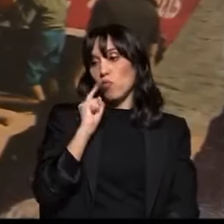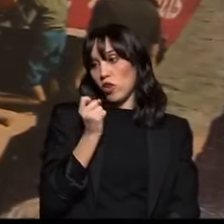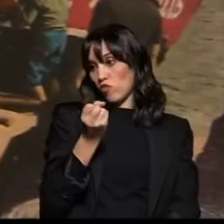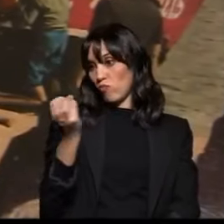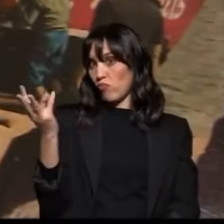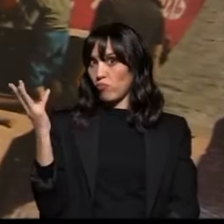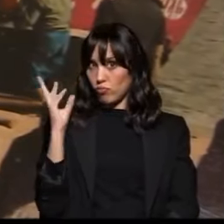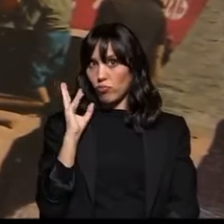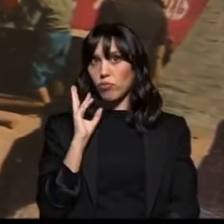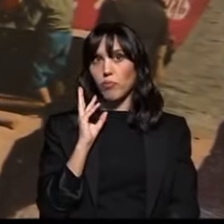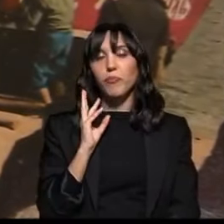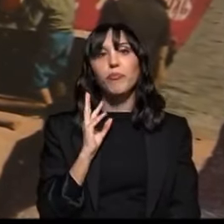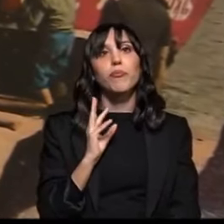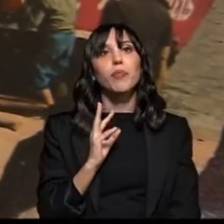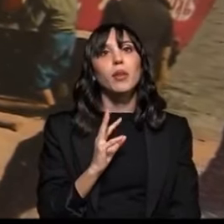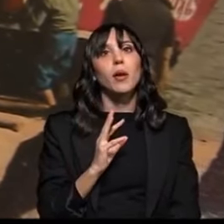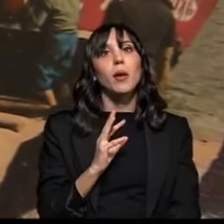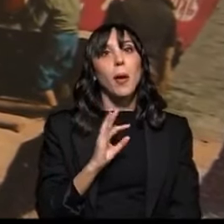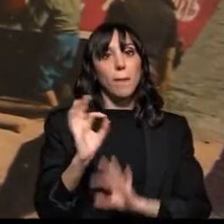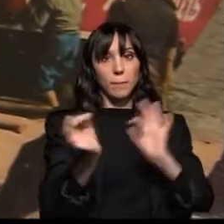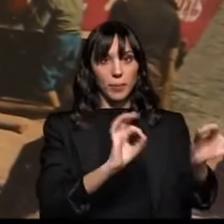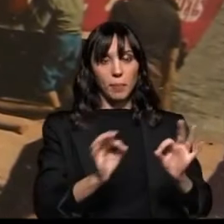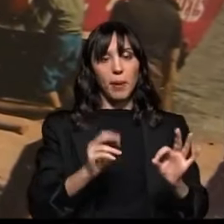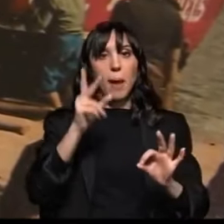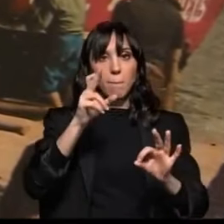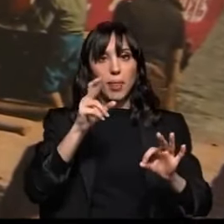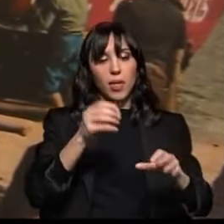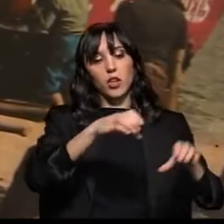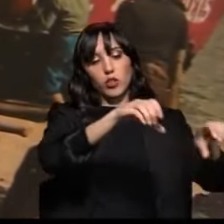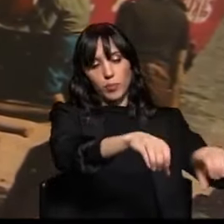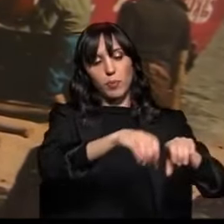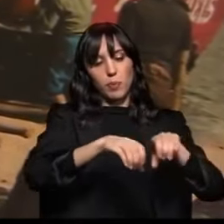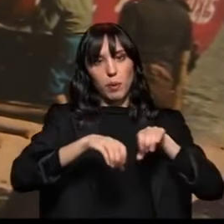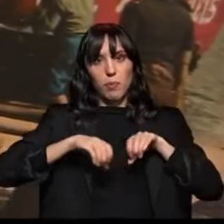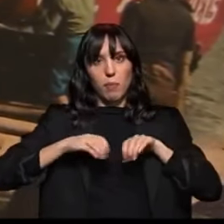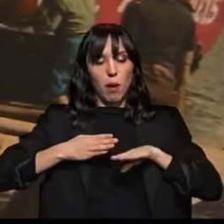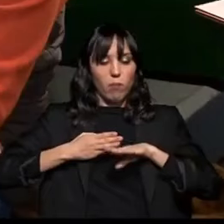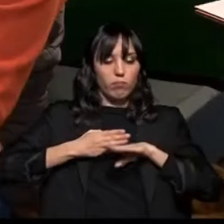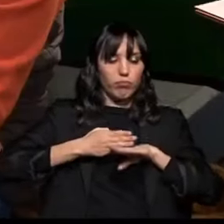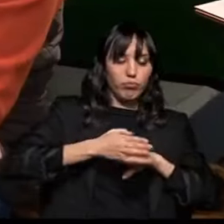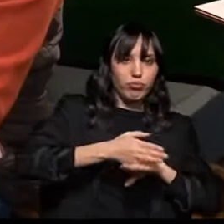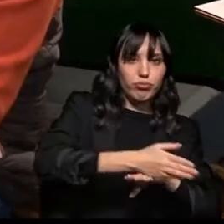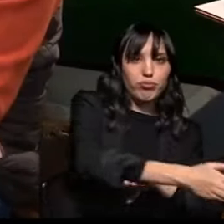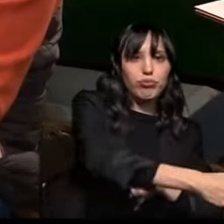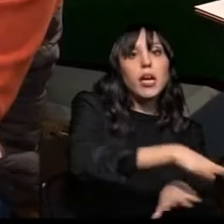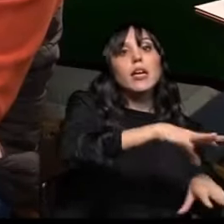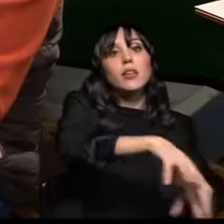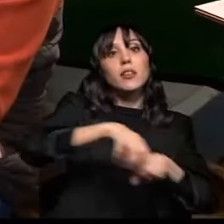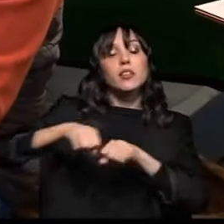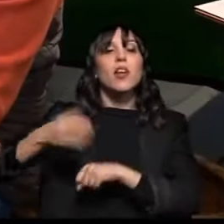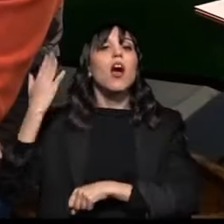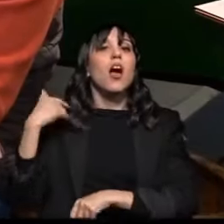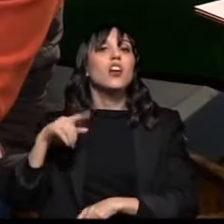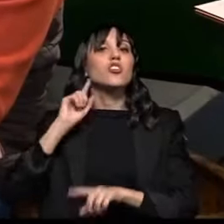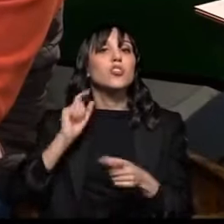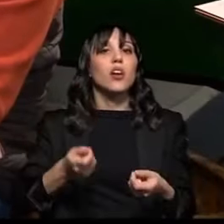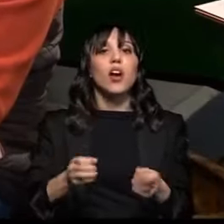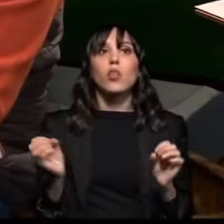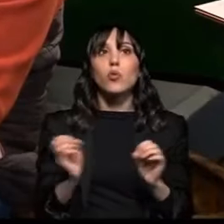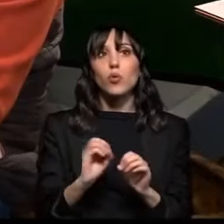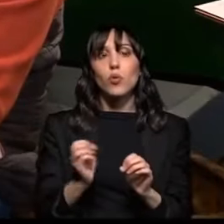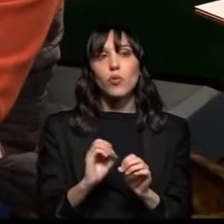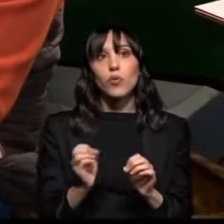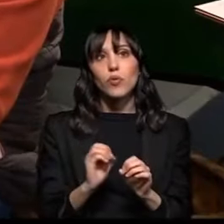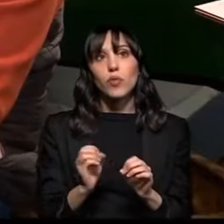Sim. E pegar nos paus e trazer para cima. Naquele tempo não havia rádios. A mulher comia qualquer